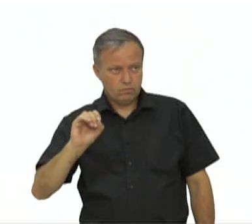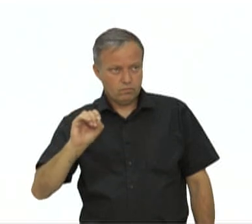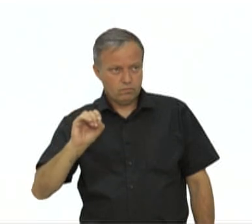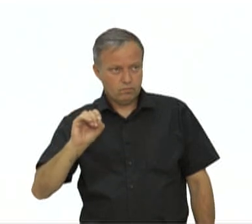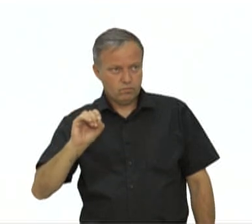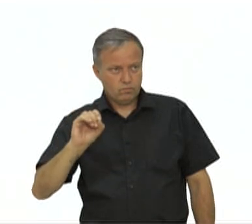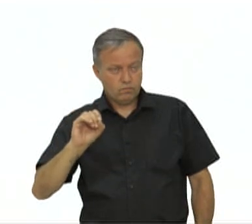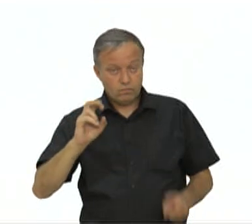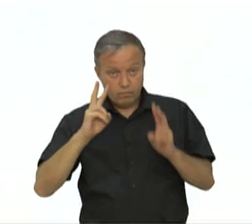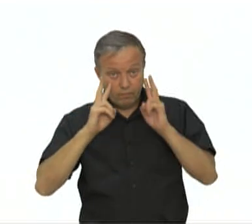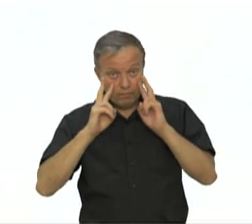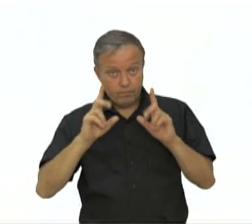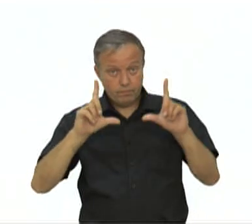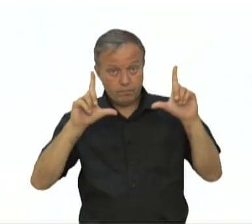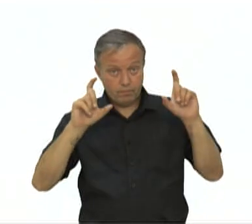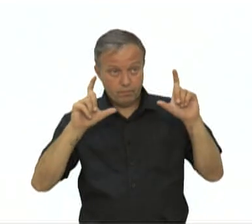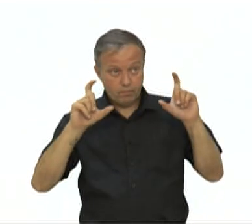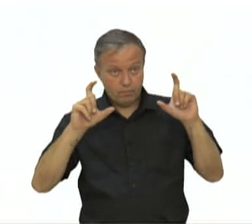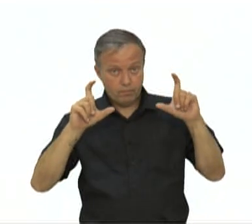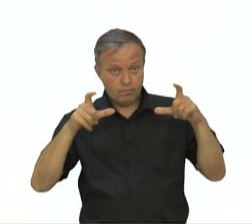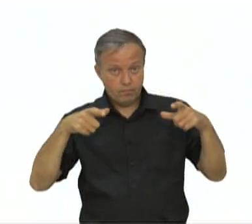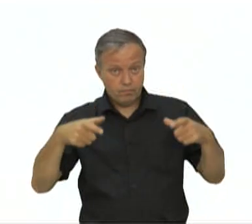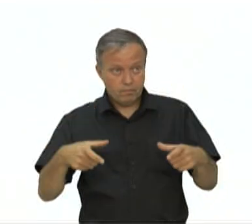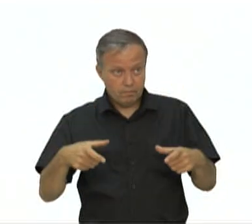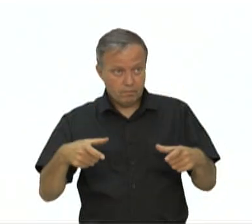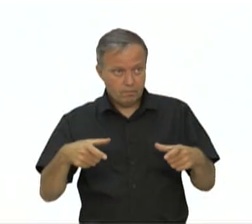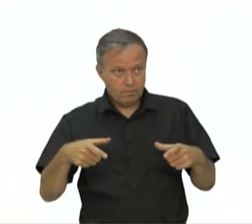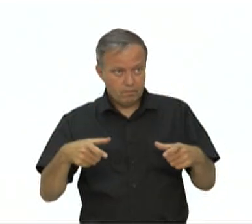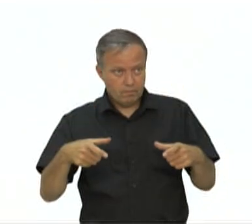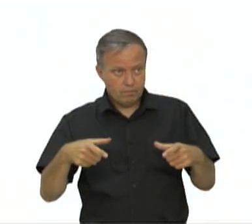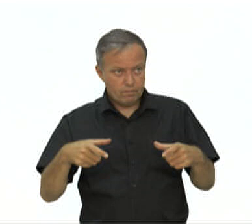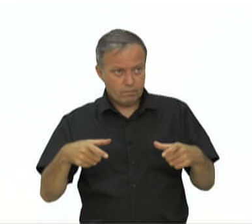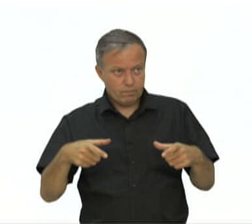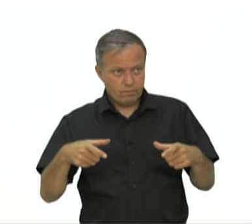nós temos uma obra dele que se chama Instrução do Céu,